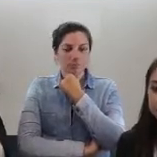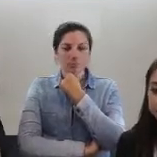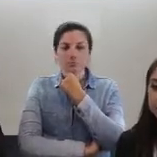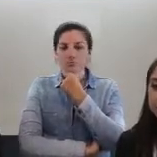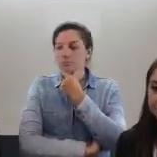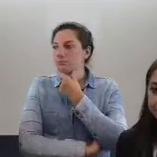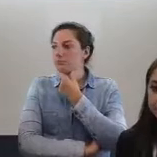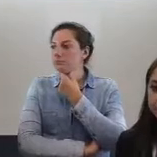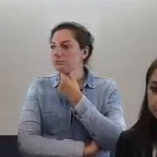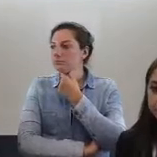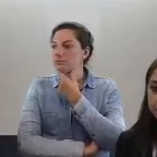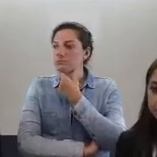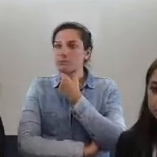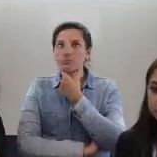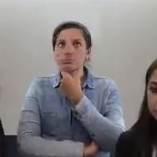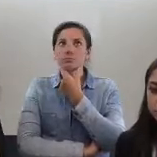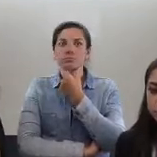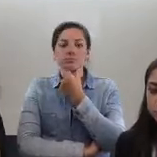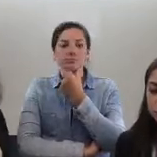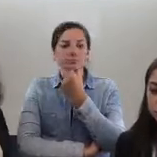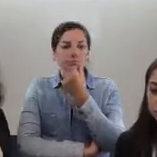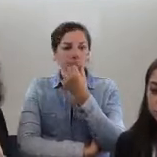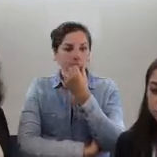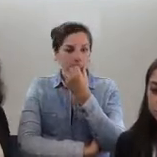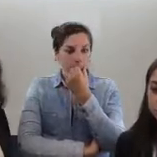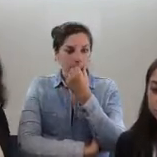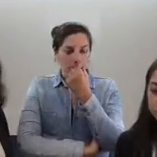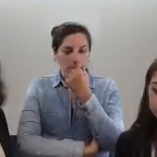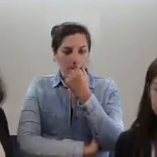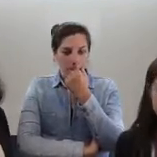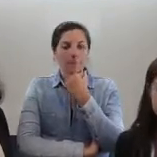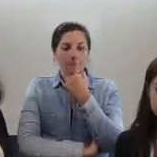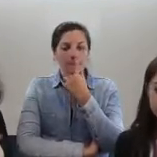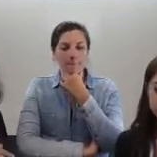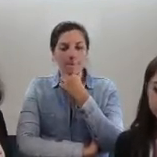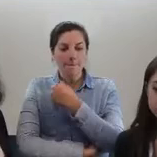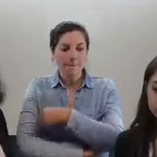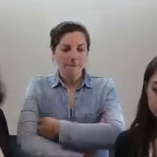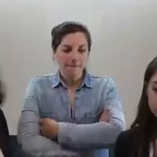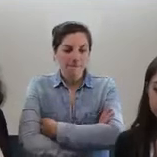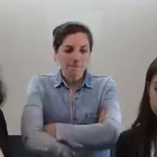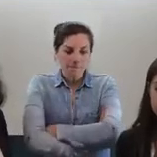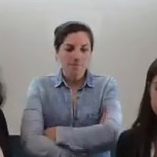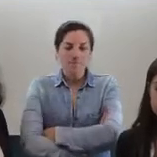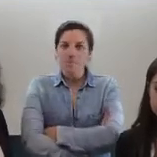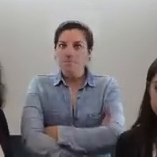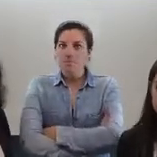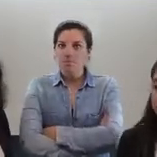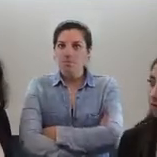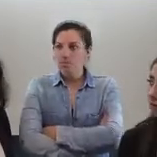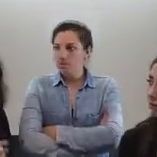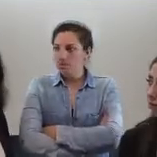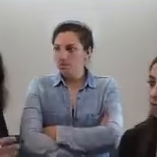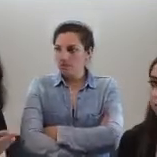né? Essas revistas para serem lançadas. Muitos professores e alunos aqui da UNO publicam nessas revistas, tá? E quem